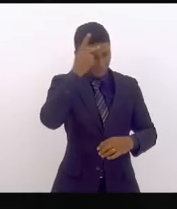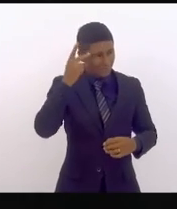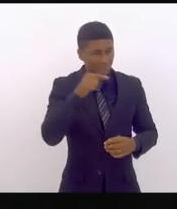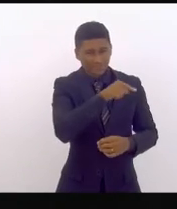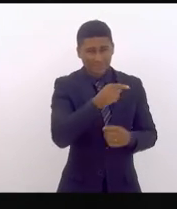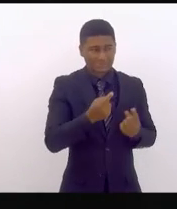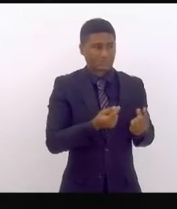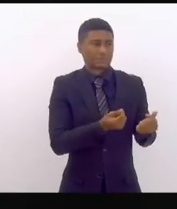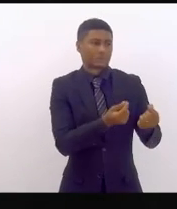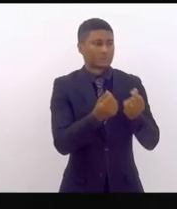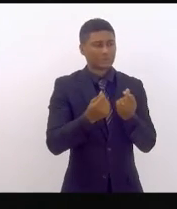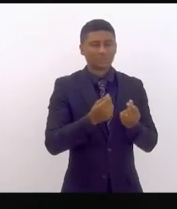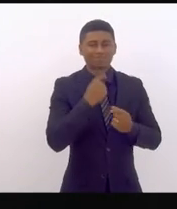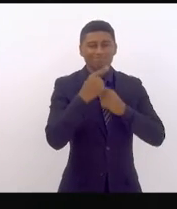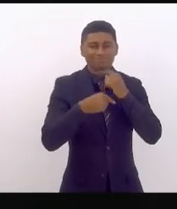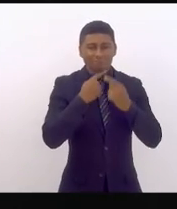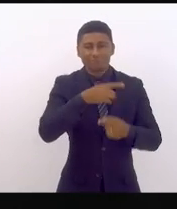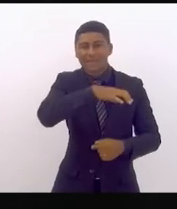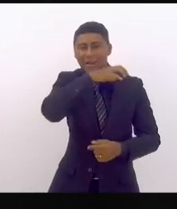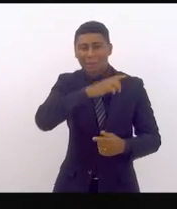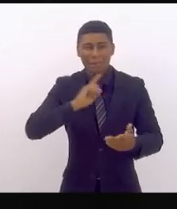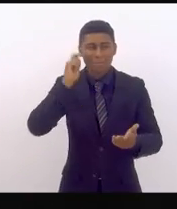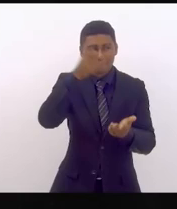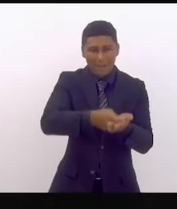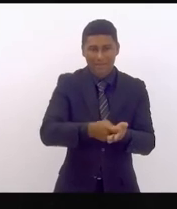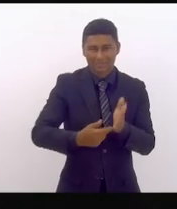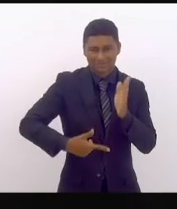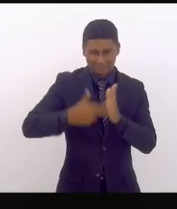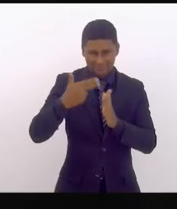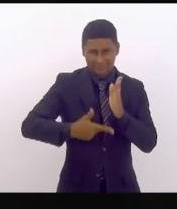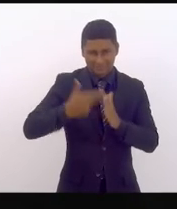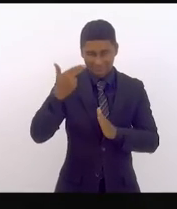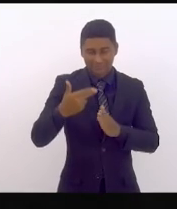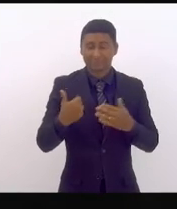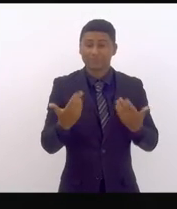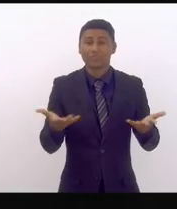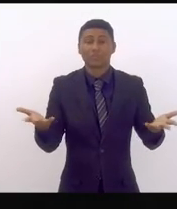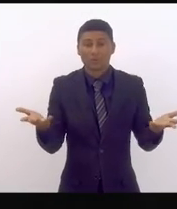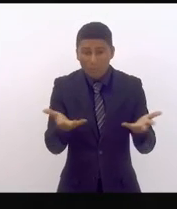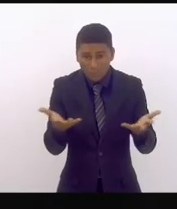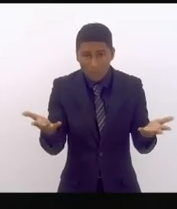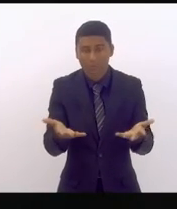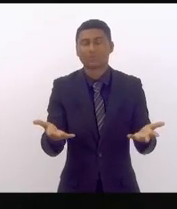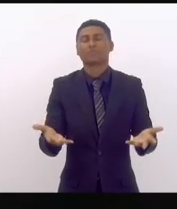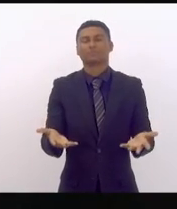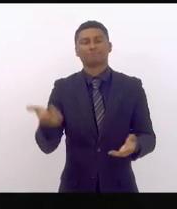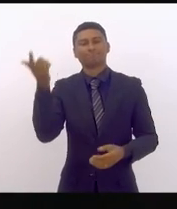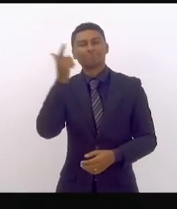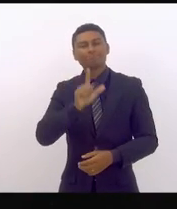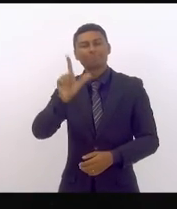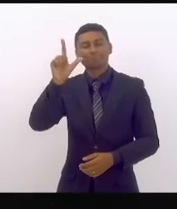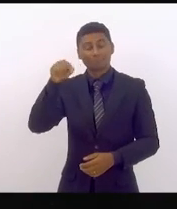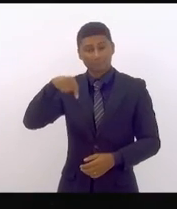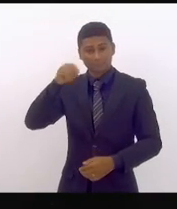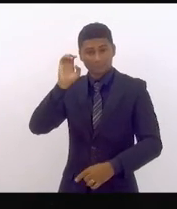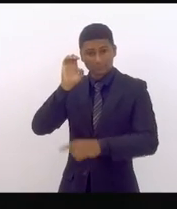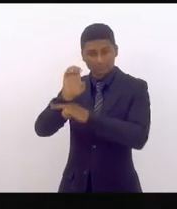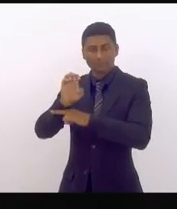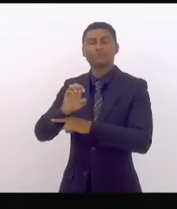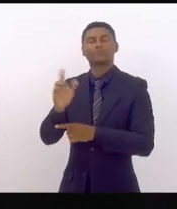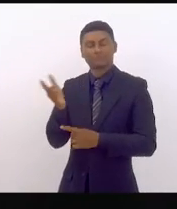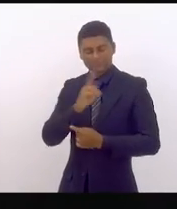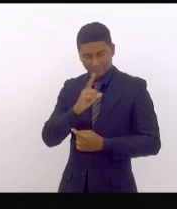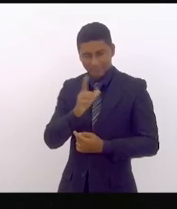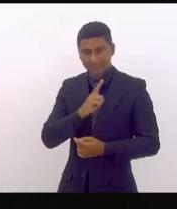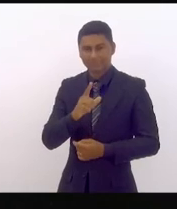financeira de castrar os seus animais e aí hoje podemos desfrutar em nosso estado com o